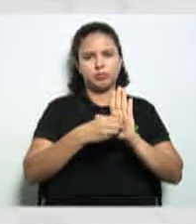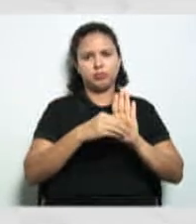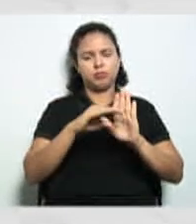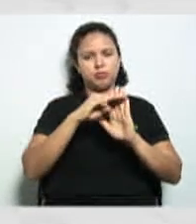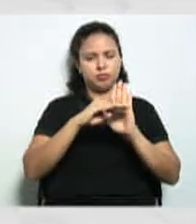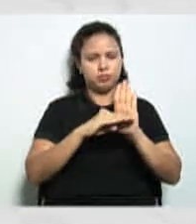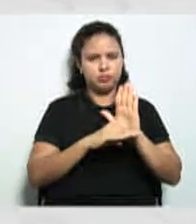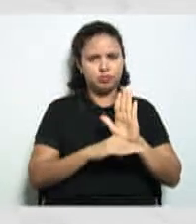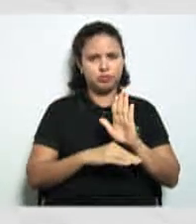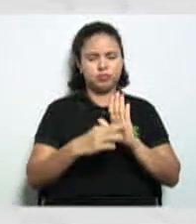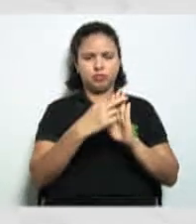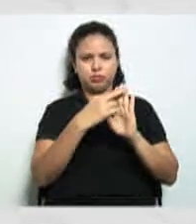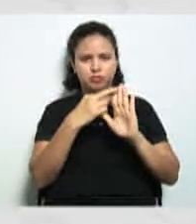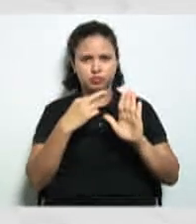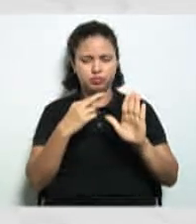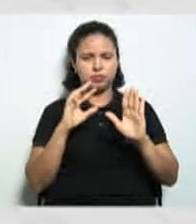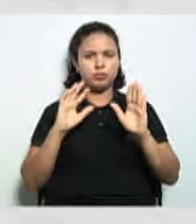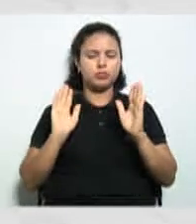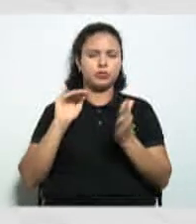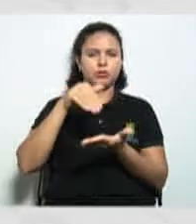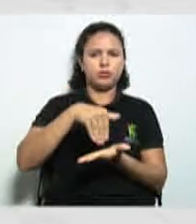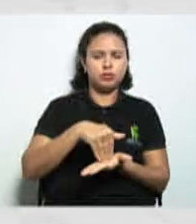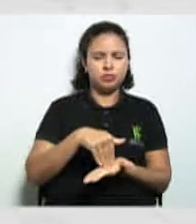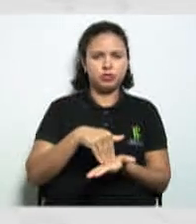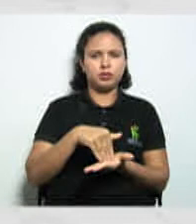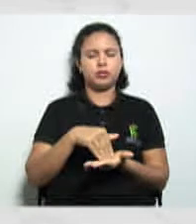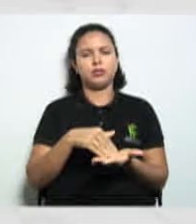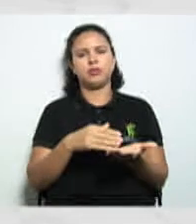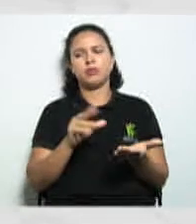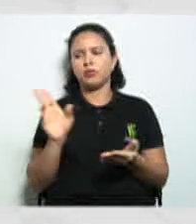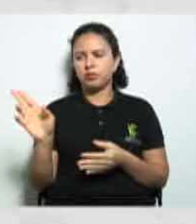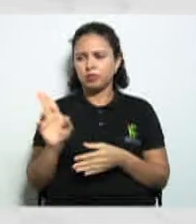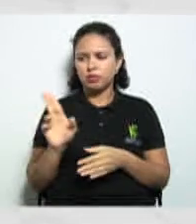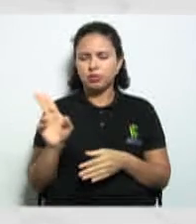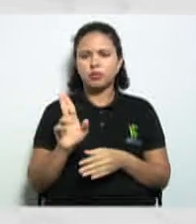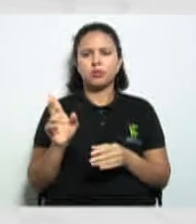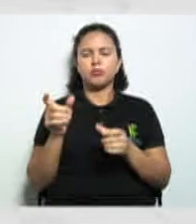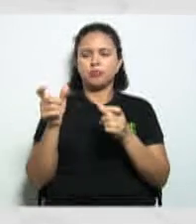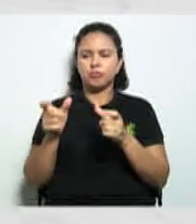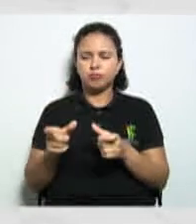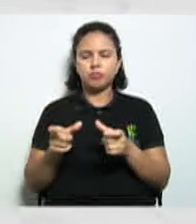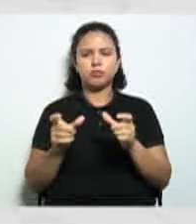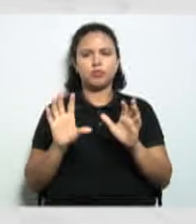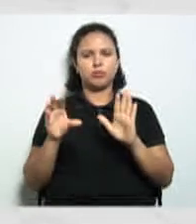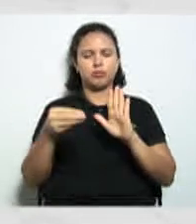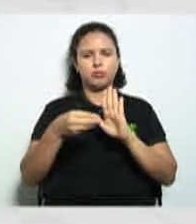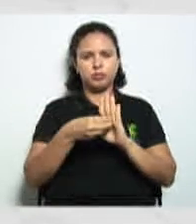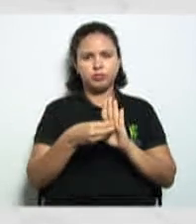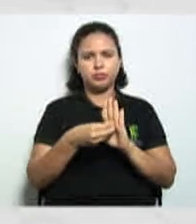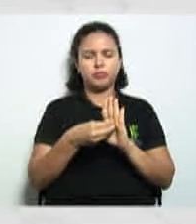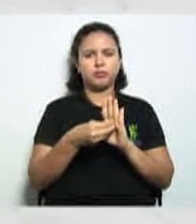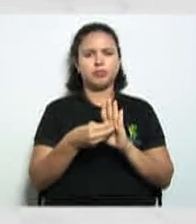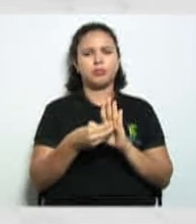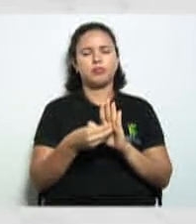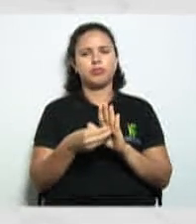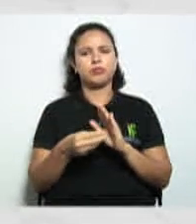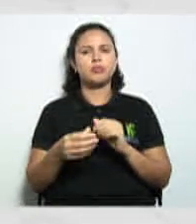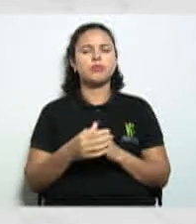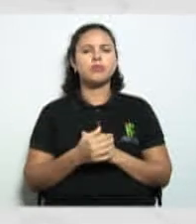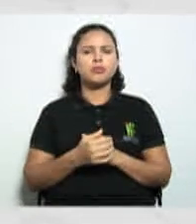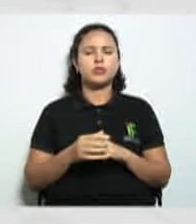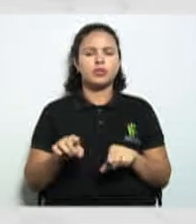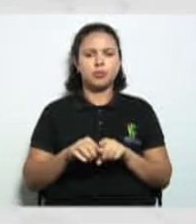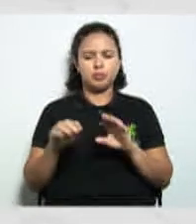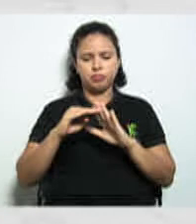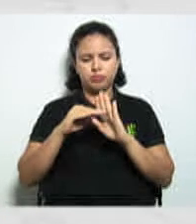referência lá no final, com o nome do autor, o nome da obra, né, tudo isso tem que estar aqueles lá nas elementos essenciais que a gente acabou